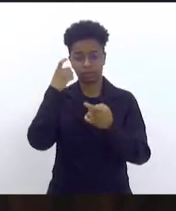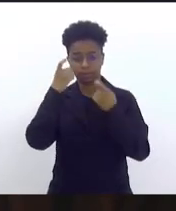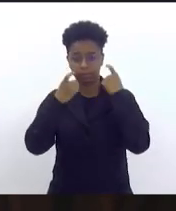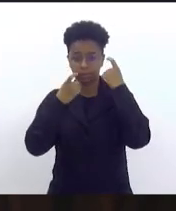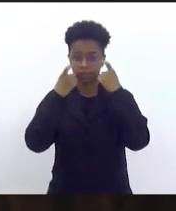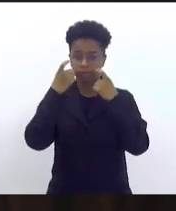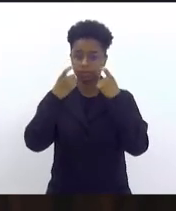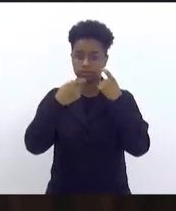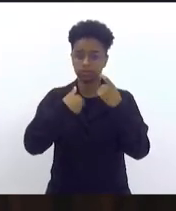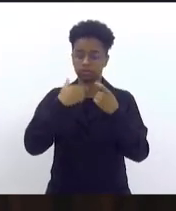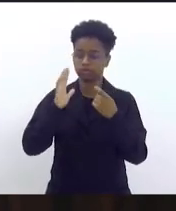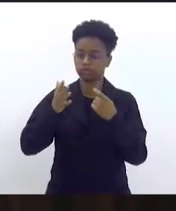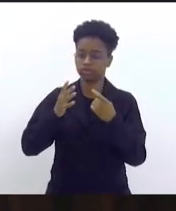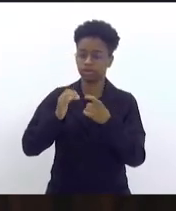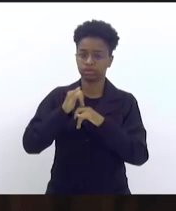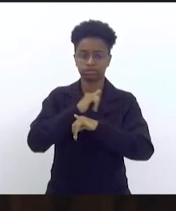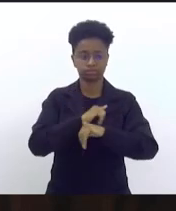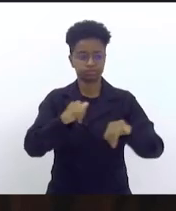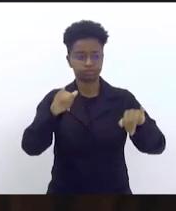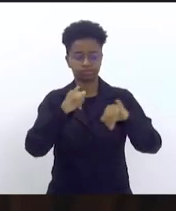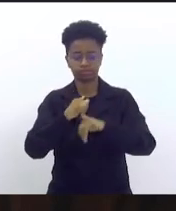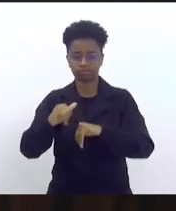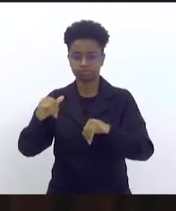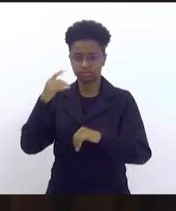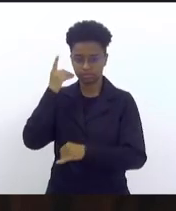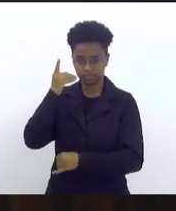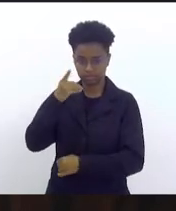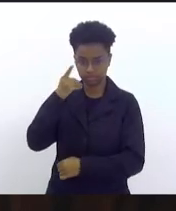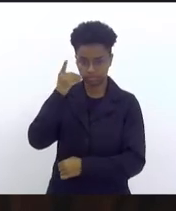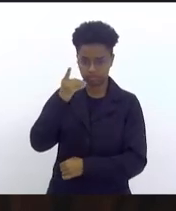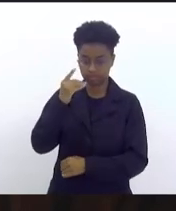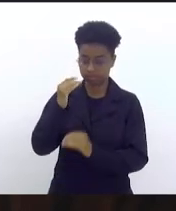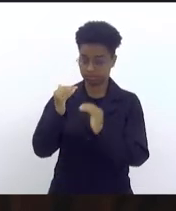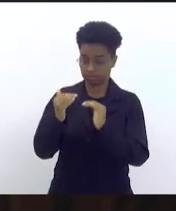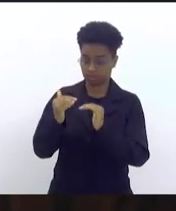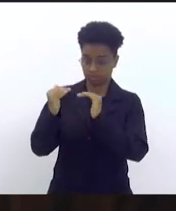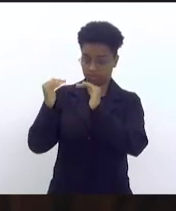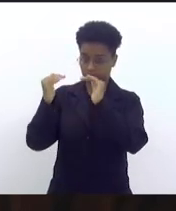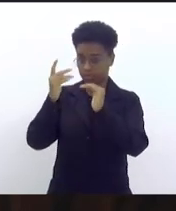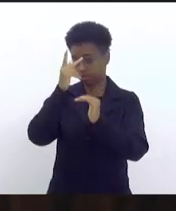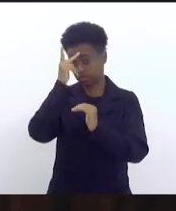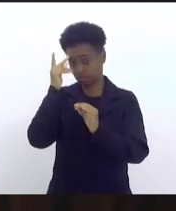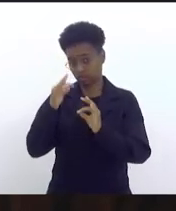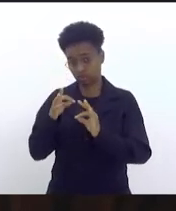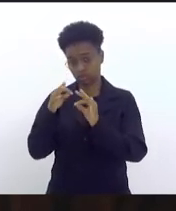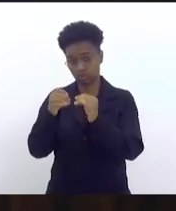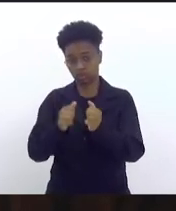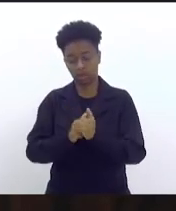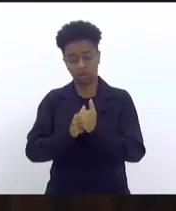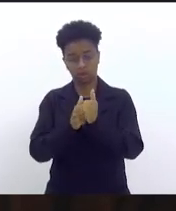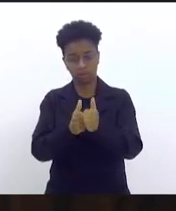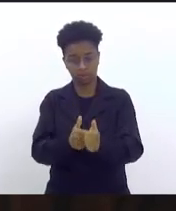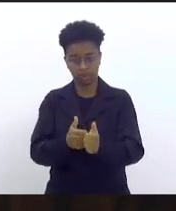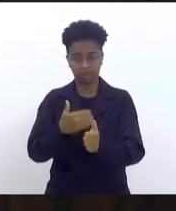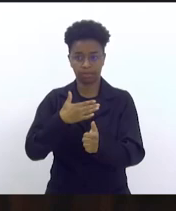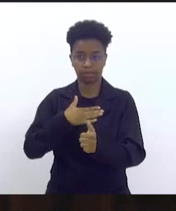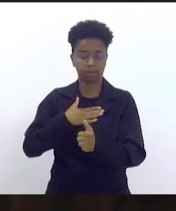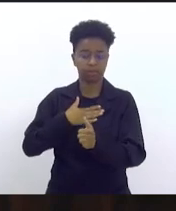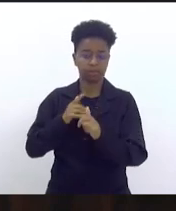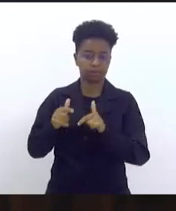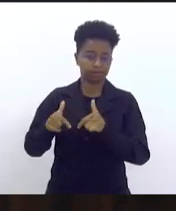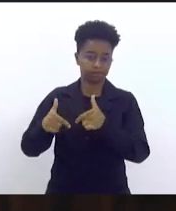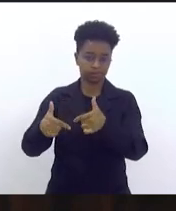externado algum tempo aos colegas deputados as autoridades de todos que acompanham meu mandato Acho que todos